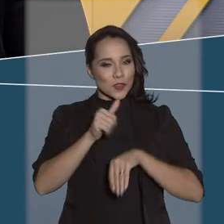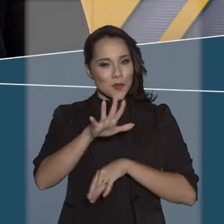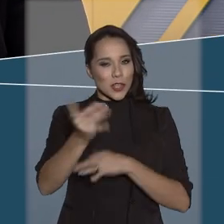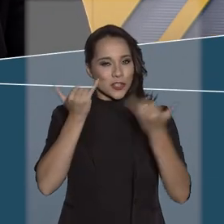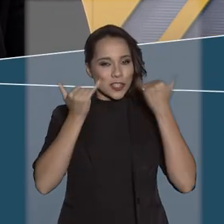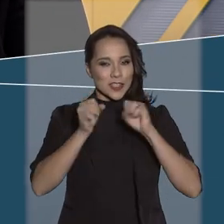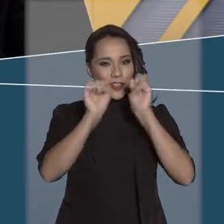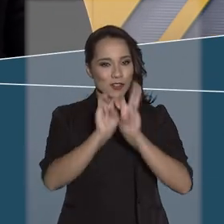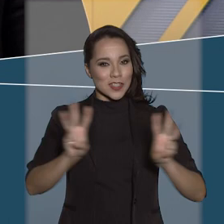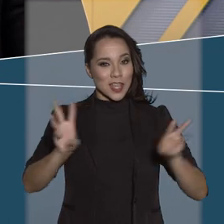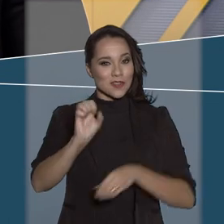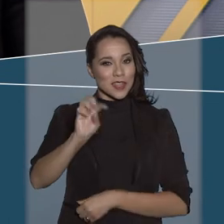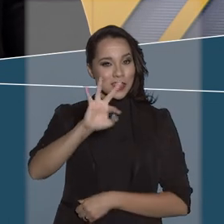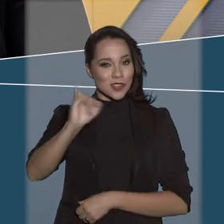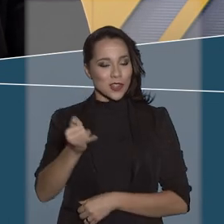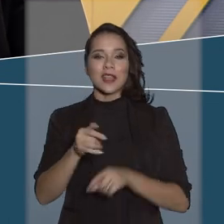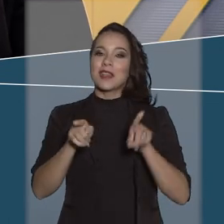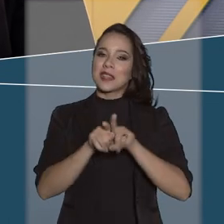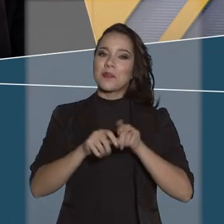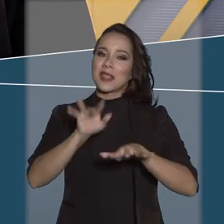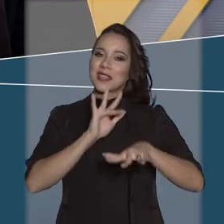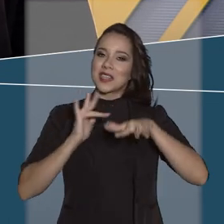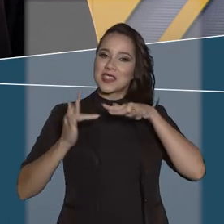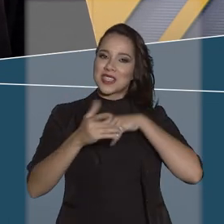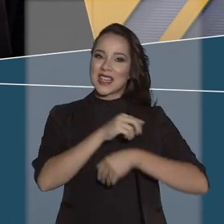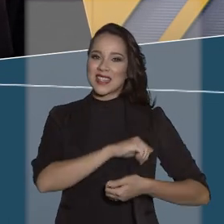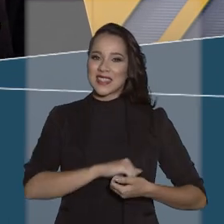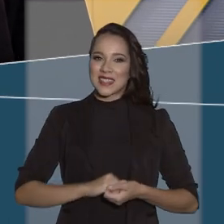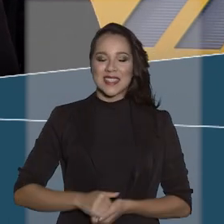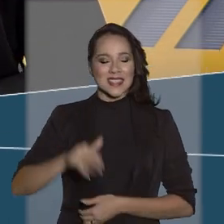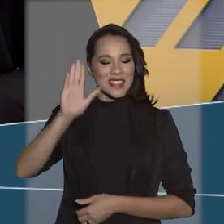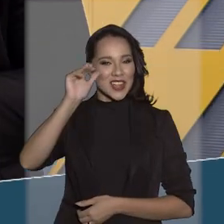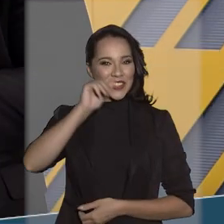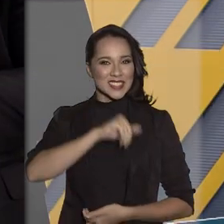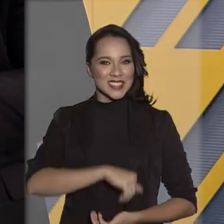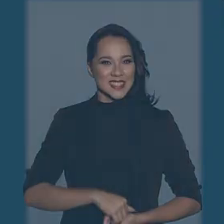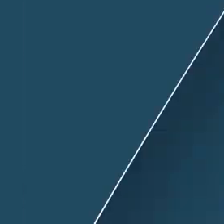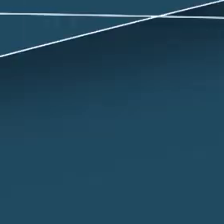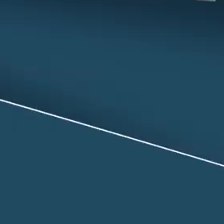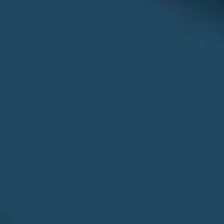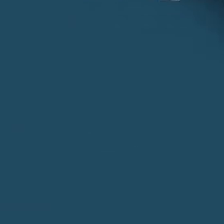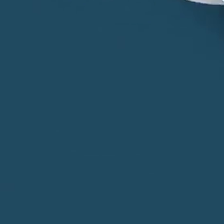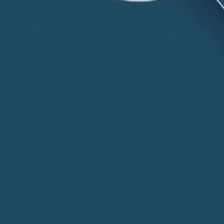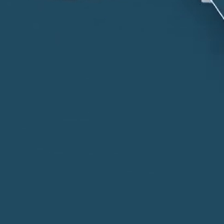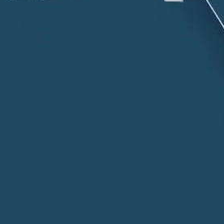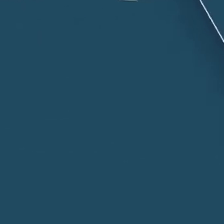notícias no site do STJ e nas nossas redes sociais. Até a próxima!